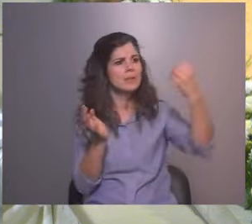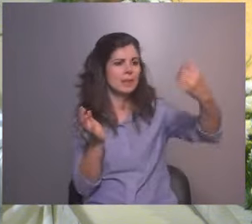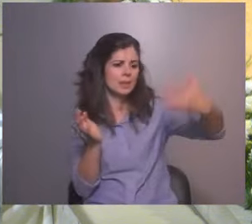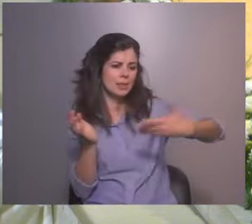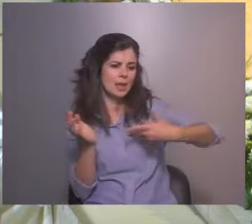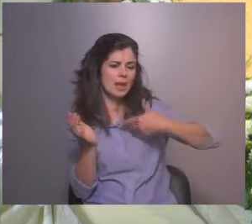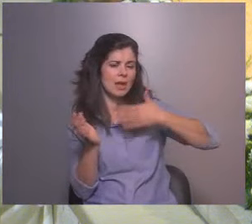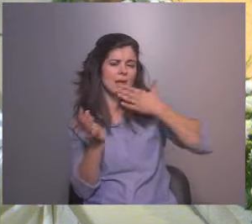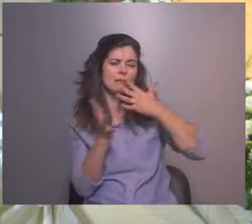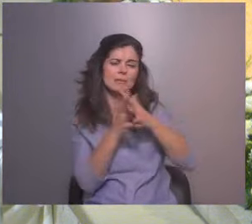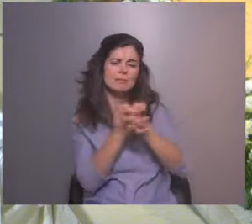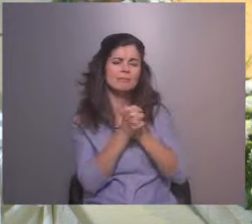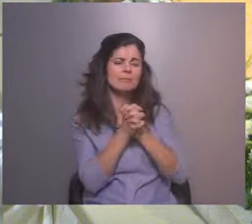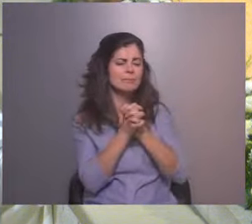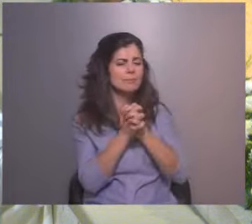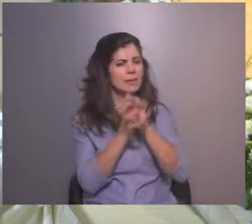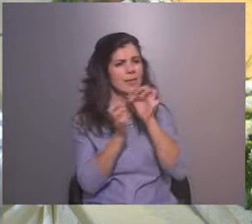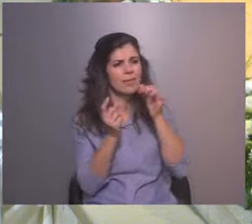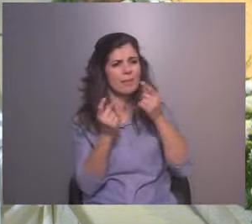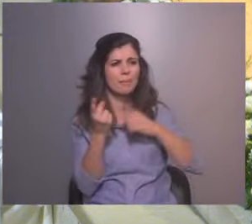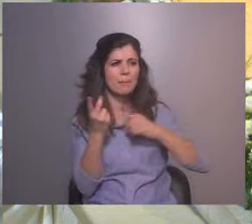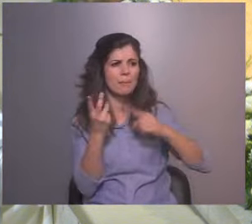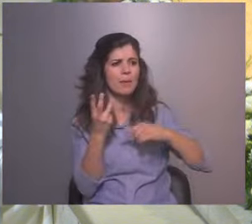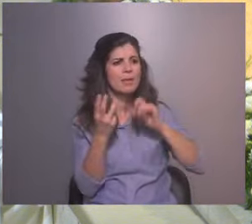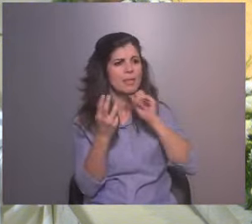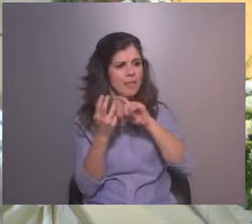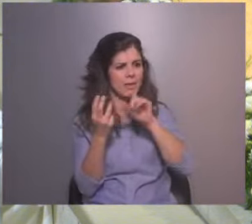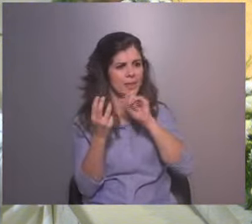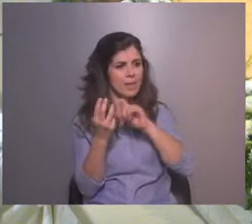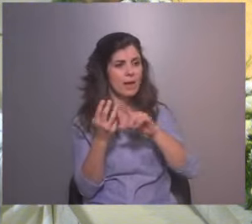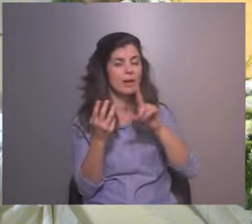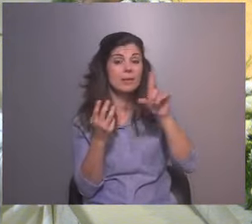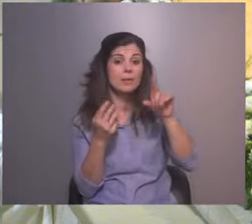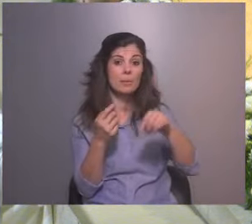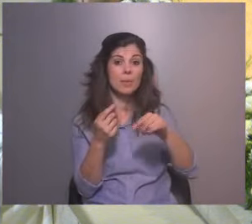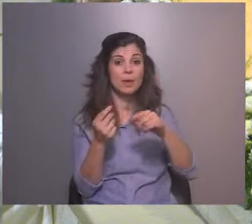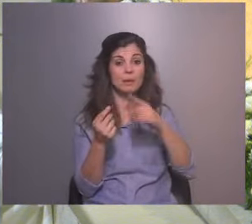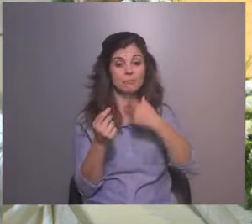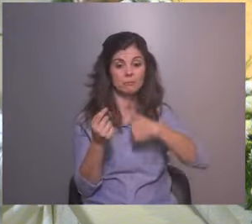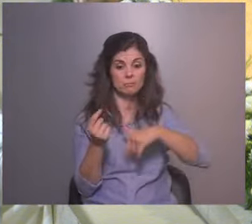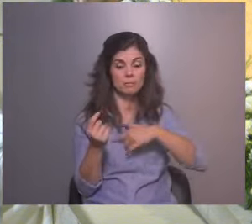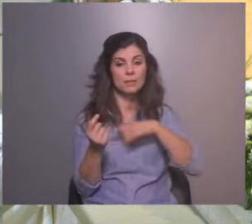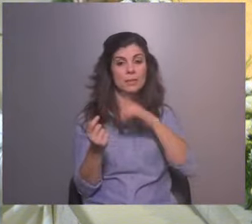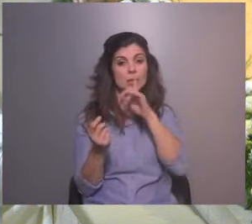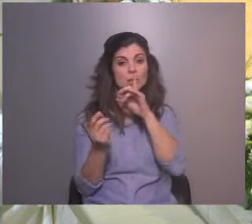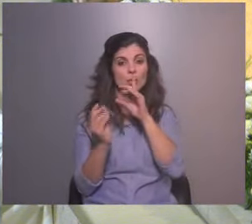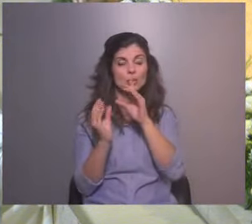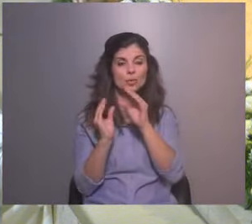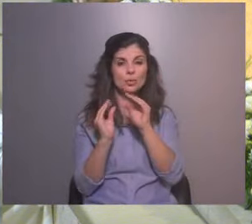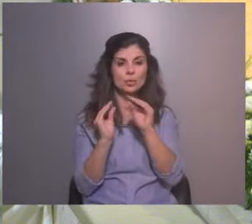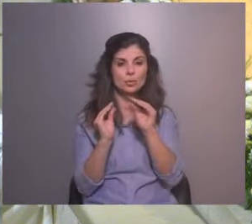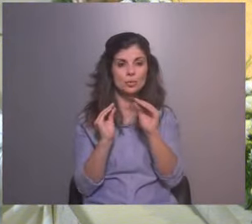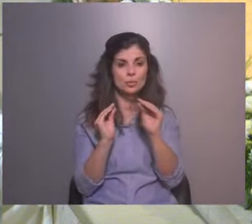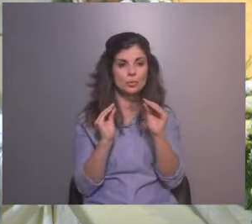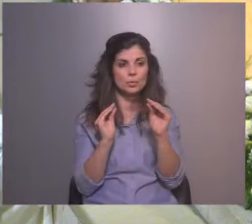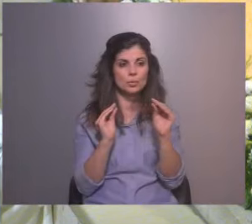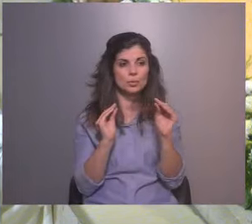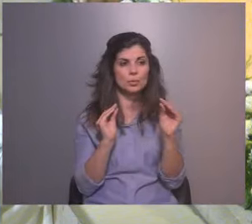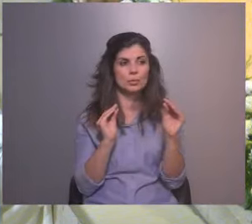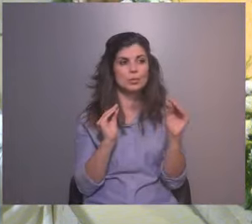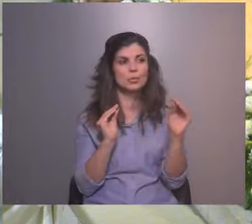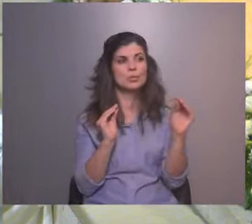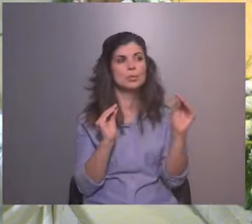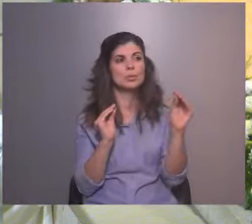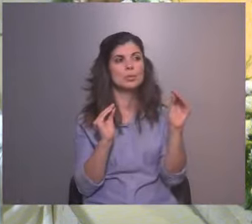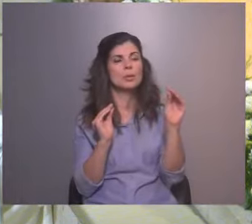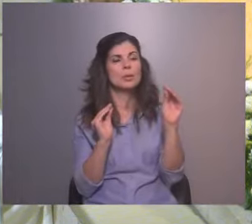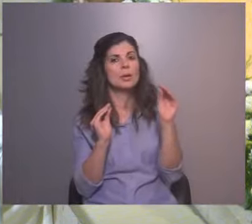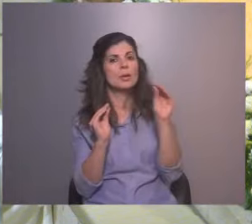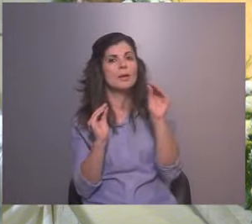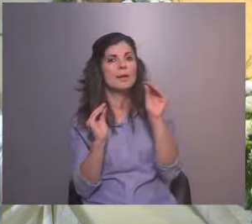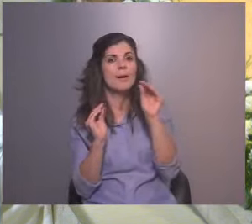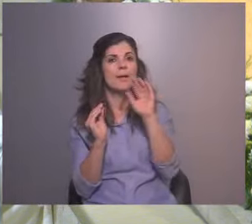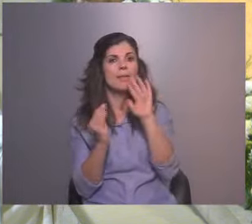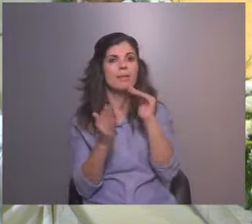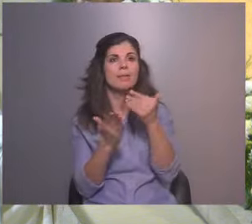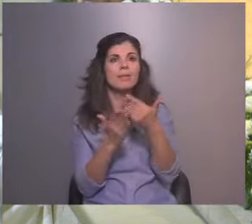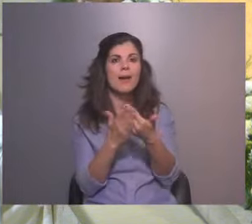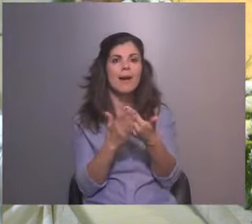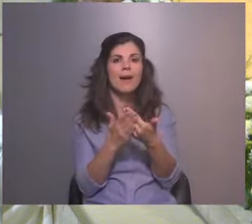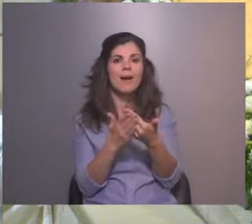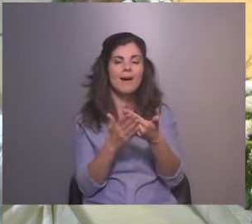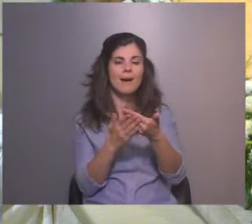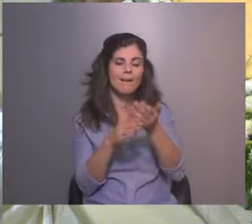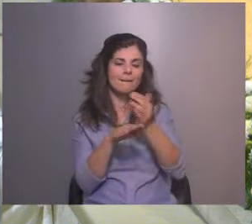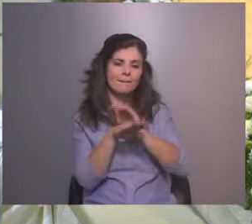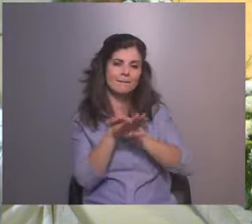Irmãos e irmãs, ao longo da vigília que vamos celebrar, teremos oportunidade